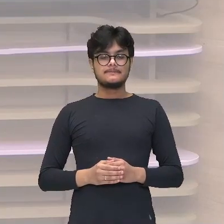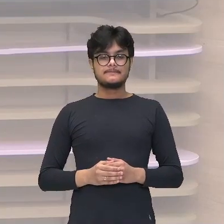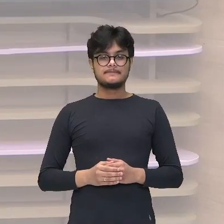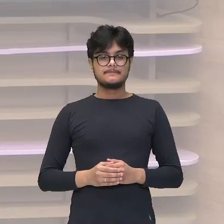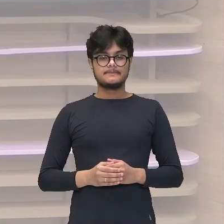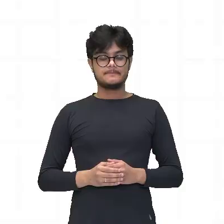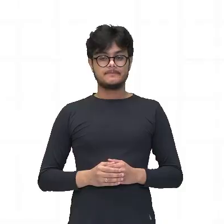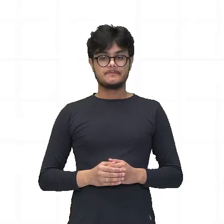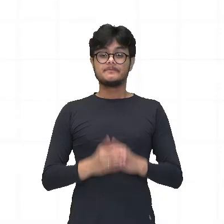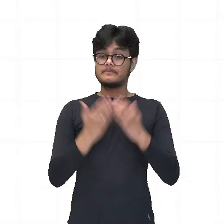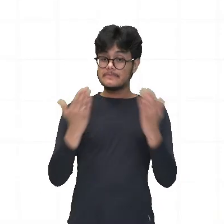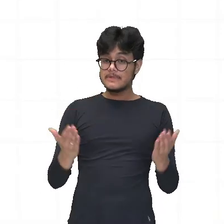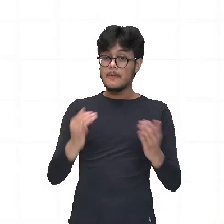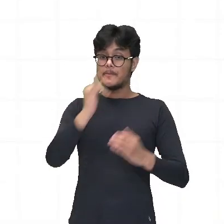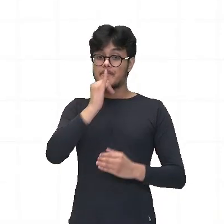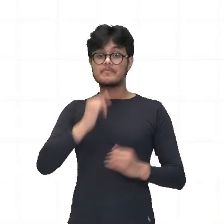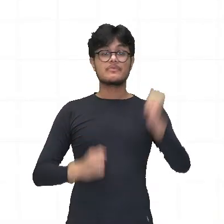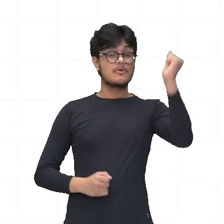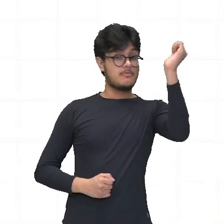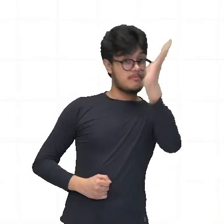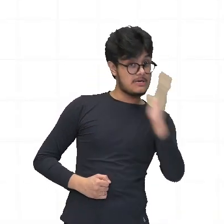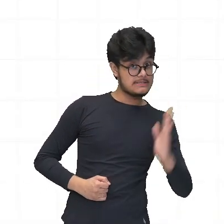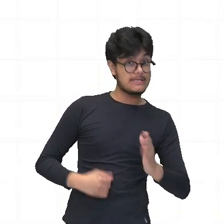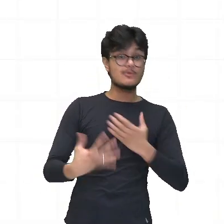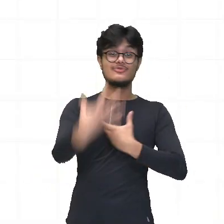migrações brasileiras internas agora,